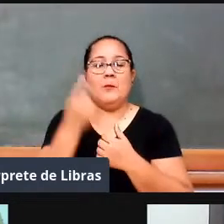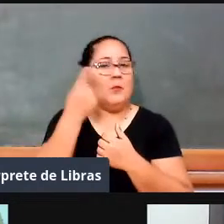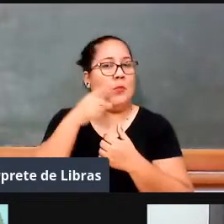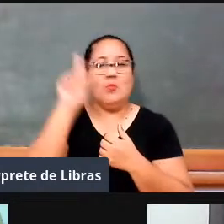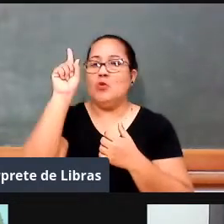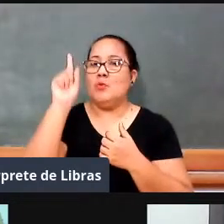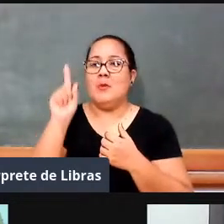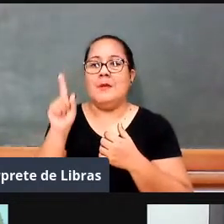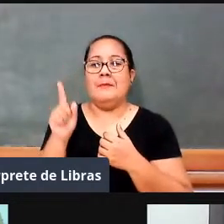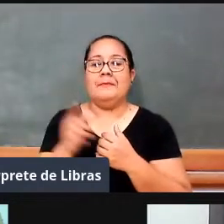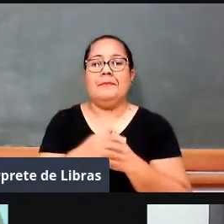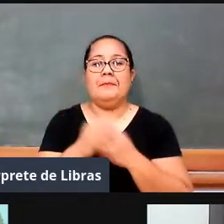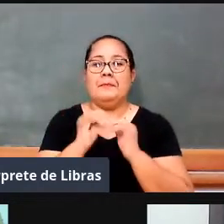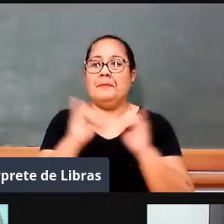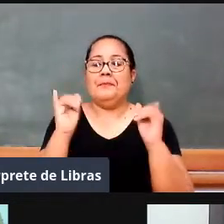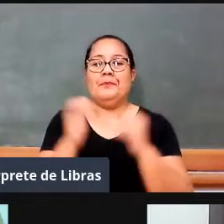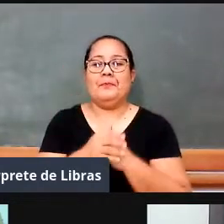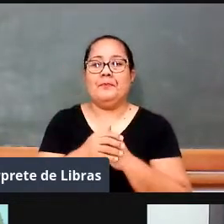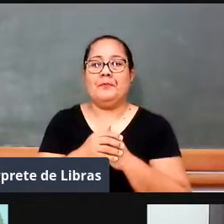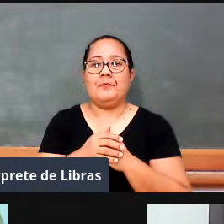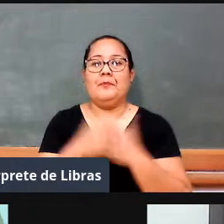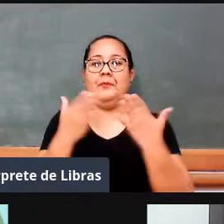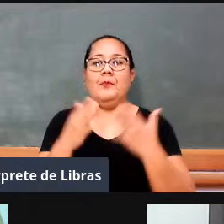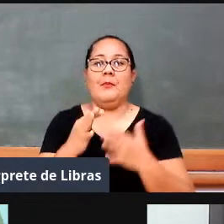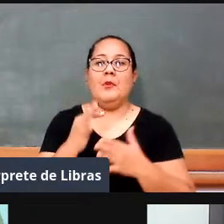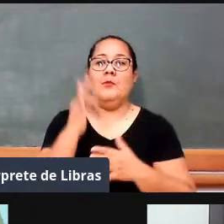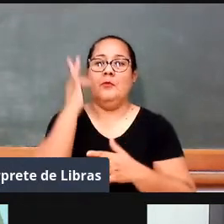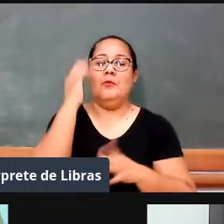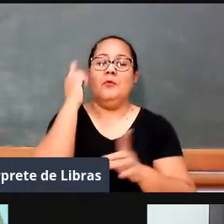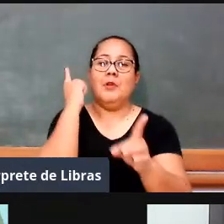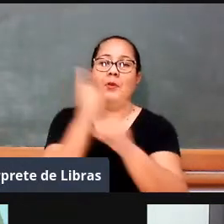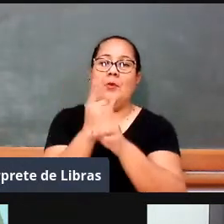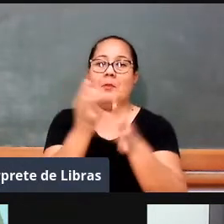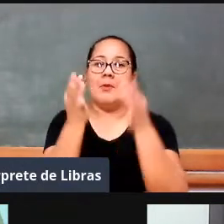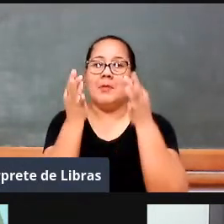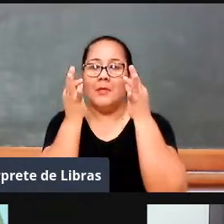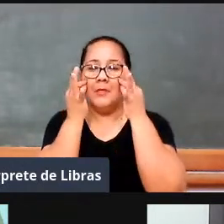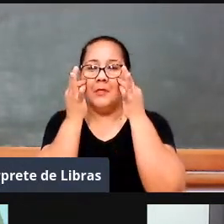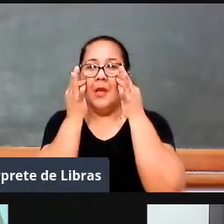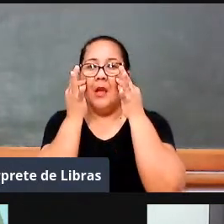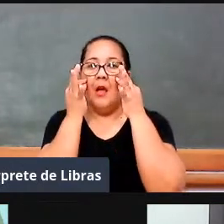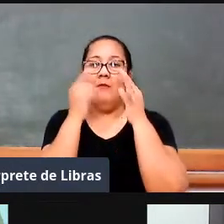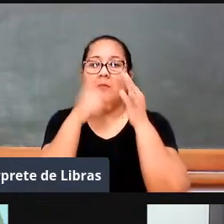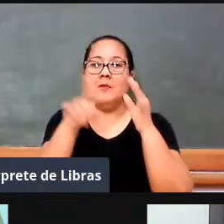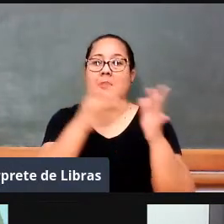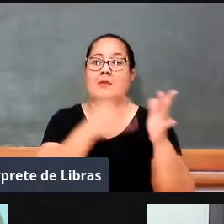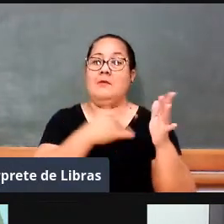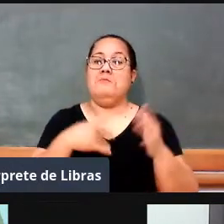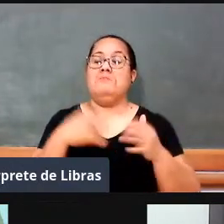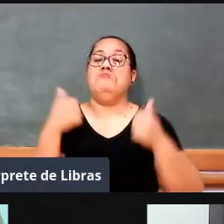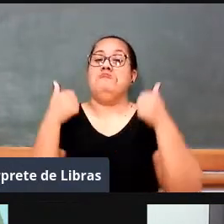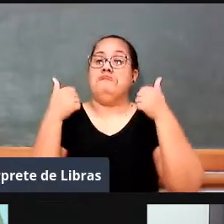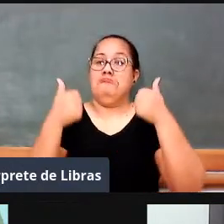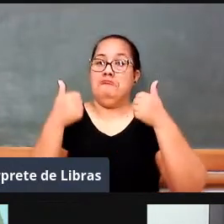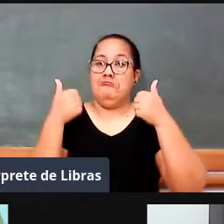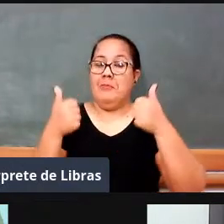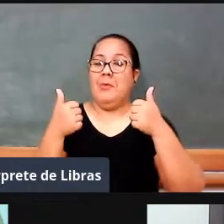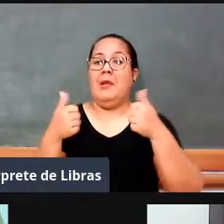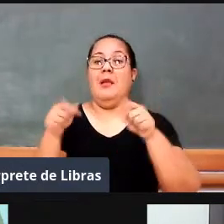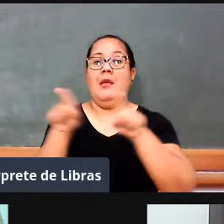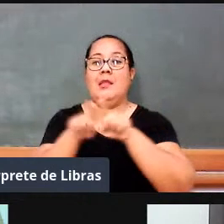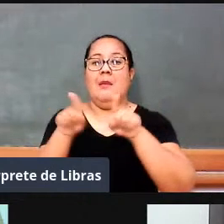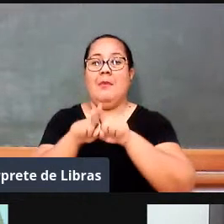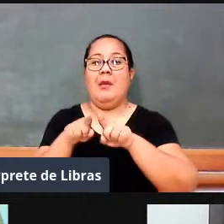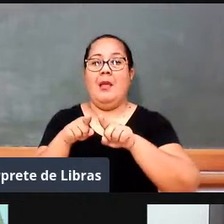Bem, pessoal, espero encontrá-los presencialmente, muito bem de saúde, né, e que a gente possa sair